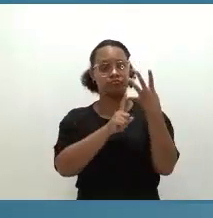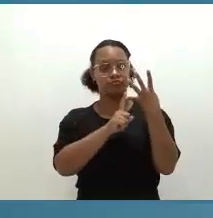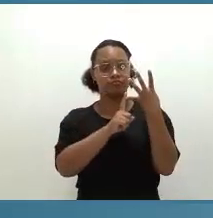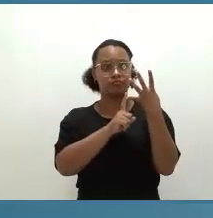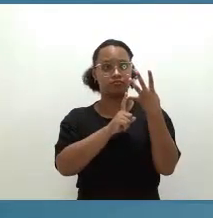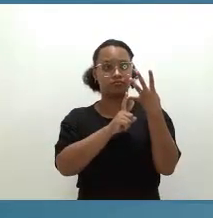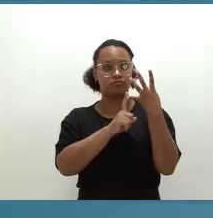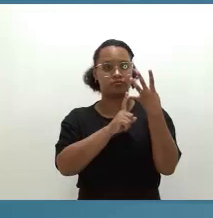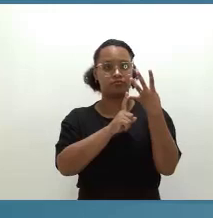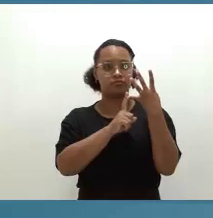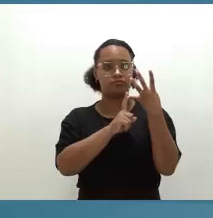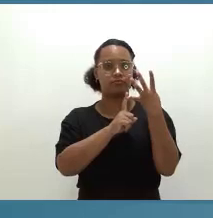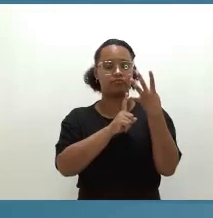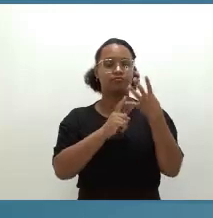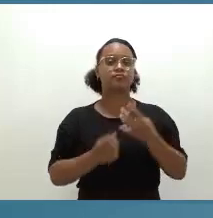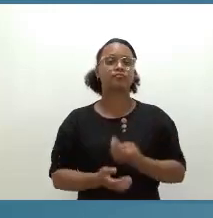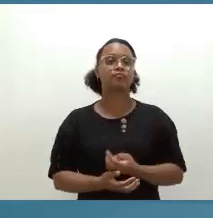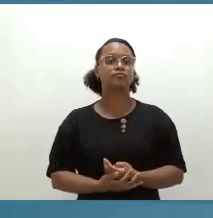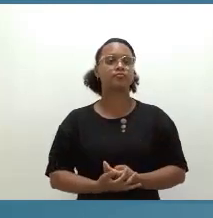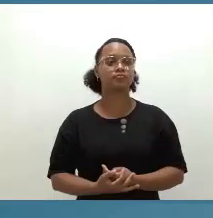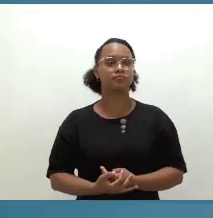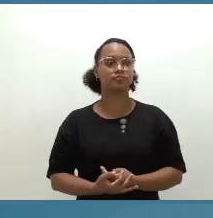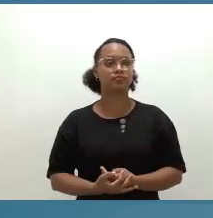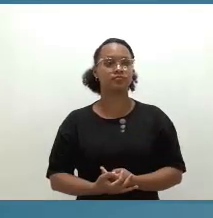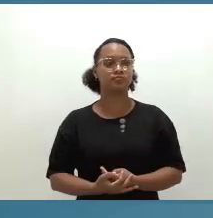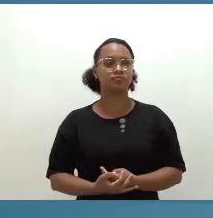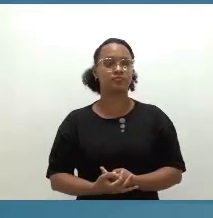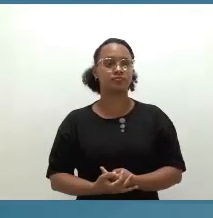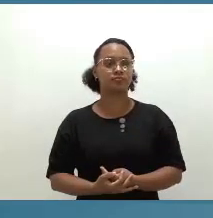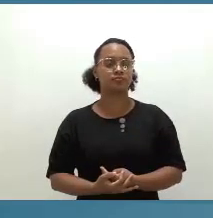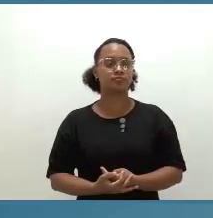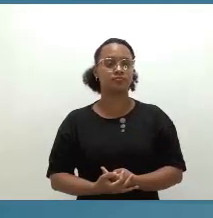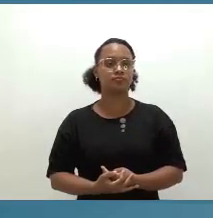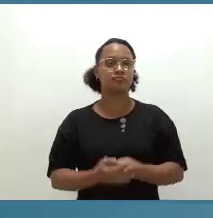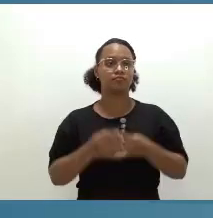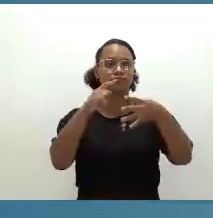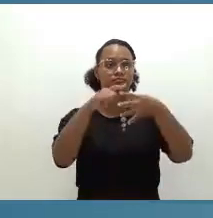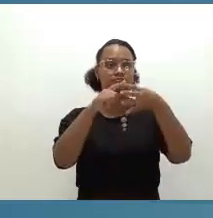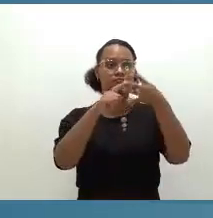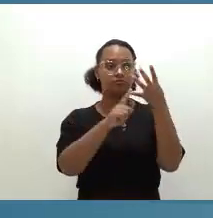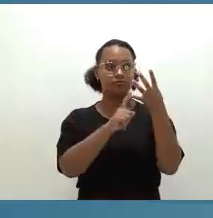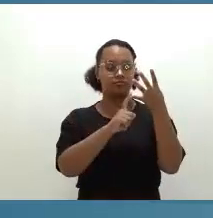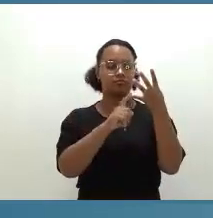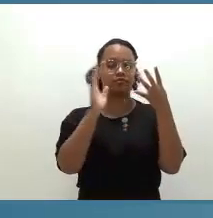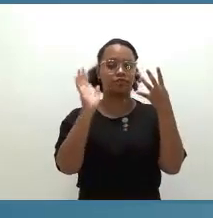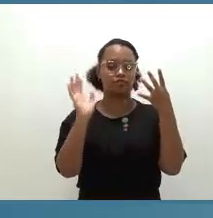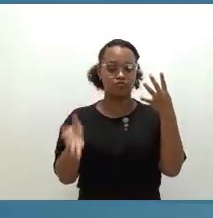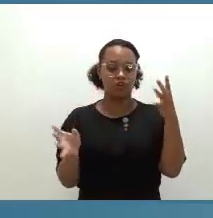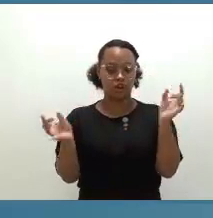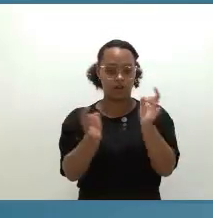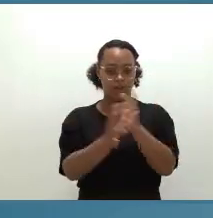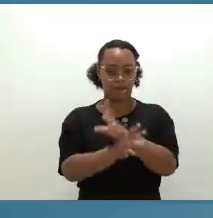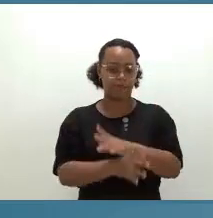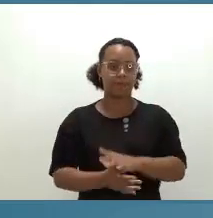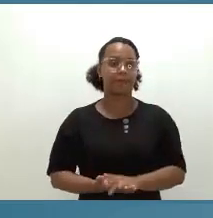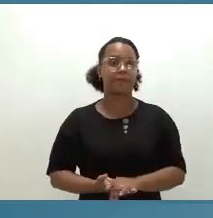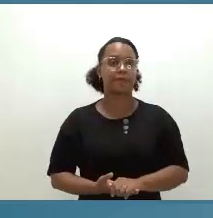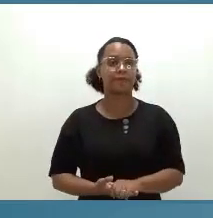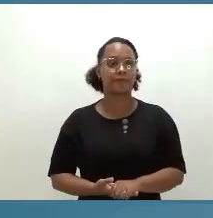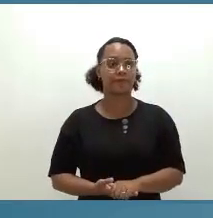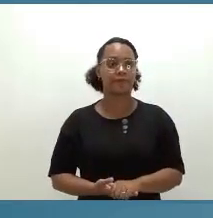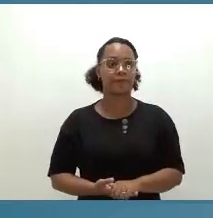também aqui, é verdade. Mas ela abdicou em favor da desembargadora Exilda. Bom, então, de acordo